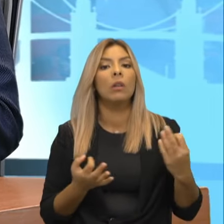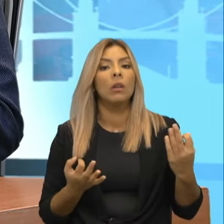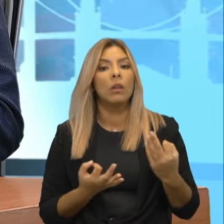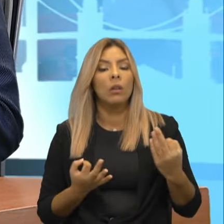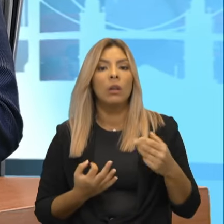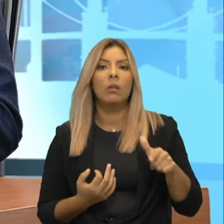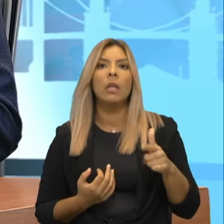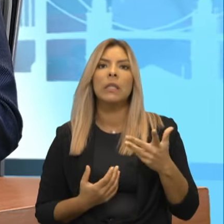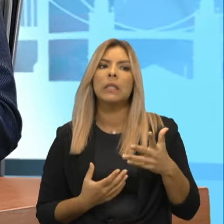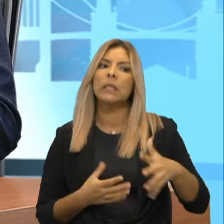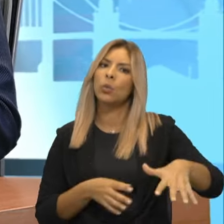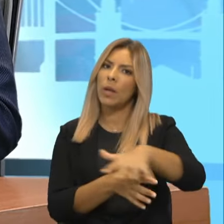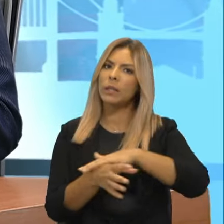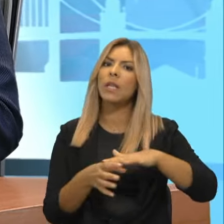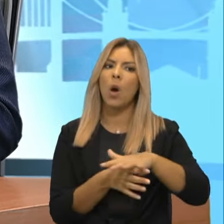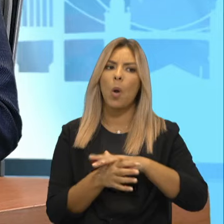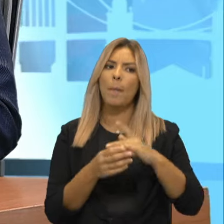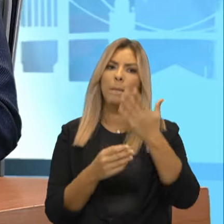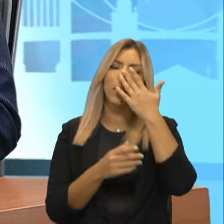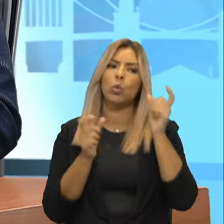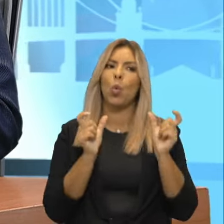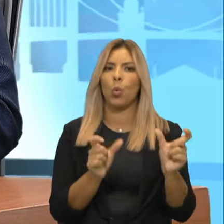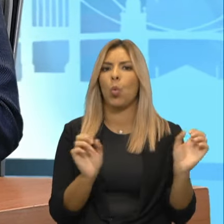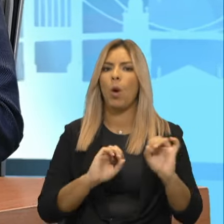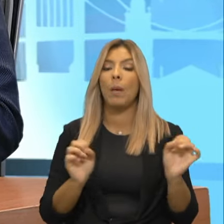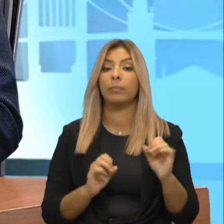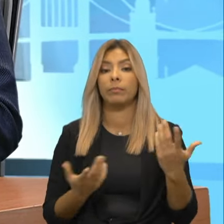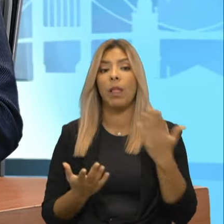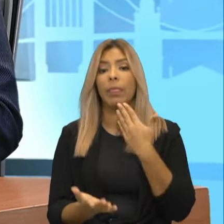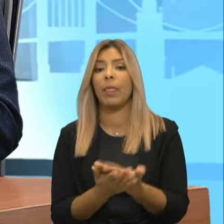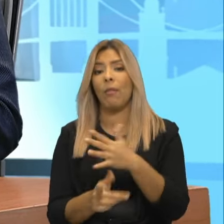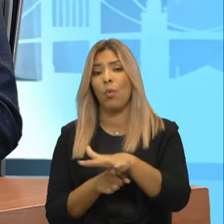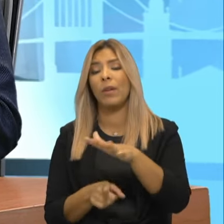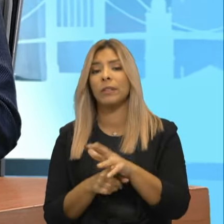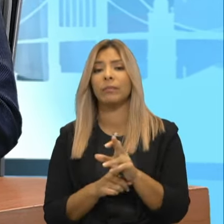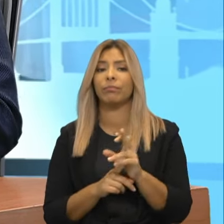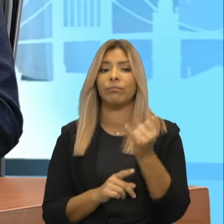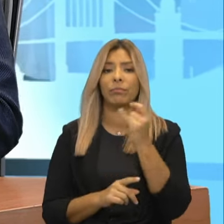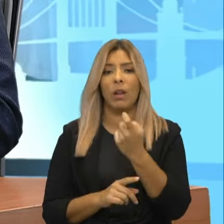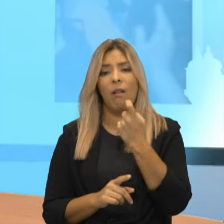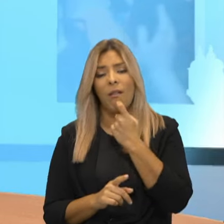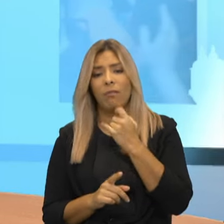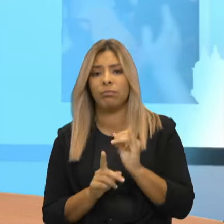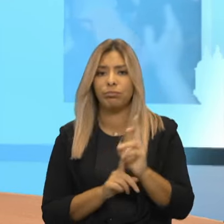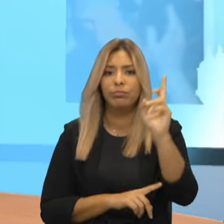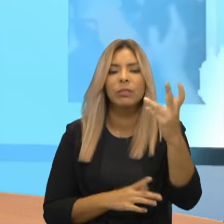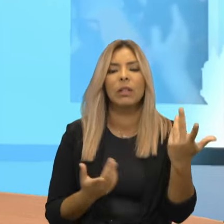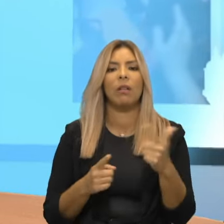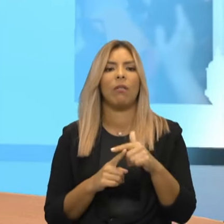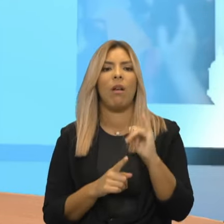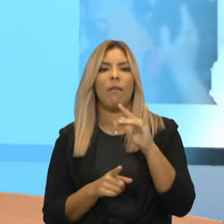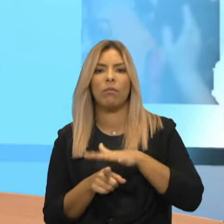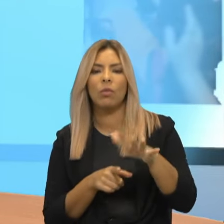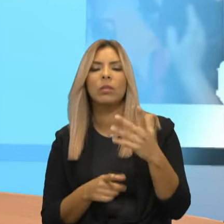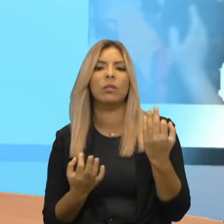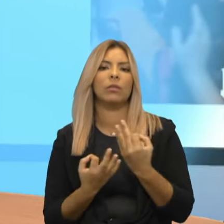situação está muito descontrolada. Isto terá efeitos na questão da inflação, a questão da instabilidade e num conjunto de outros parâmetros que afetam Portugal,